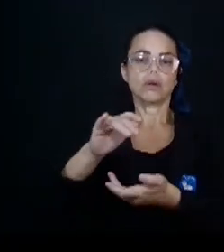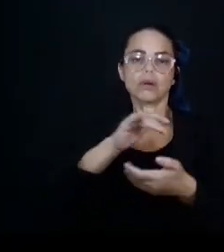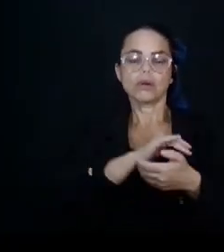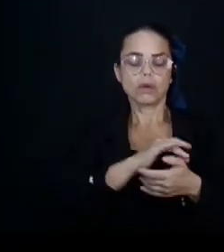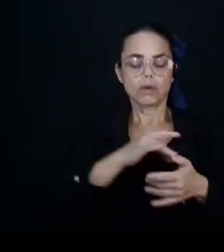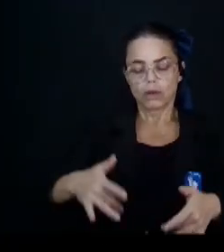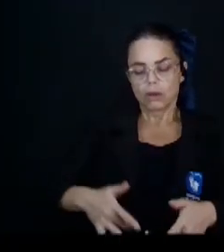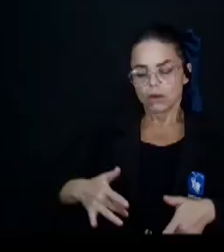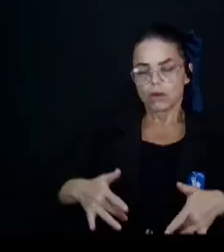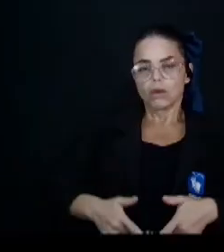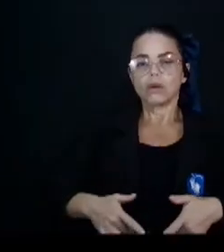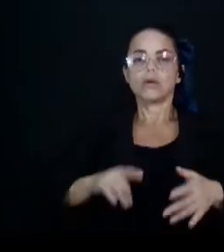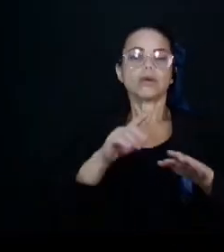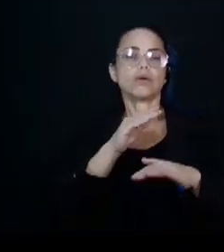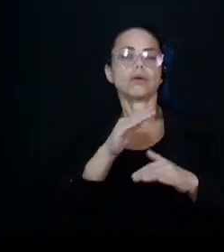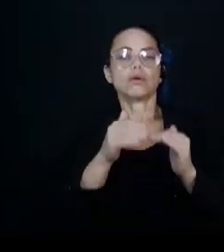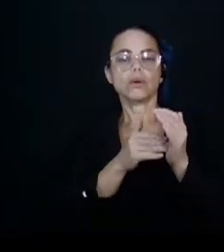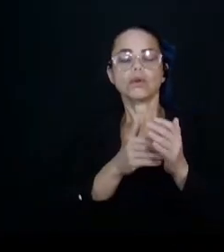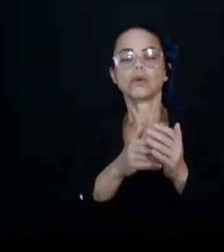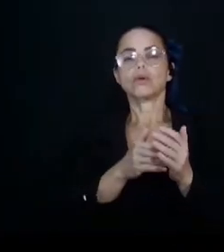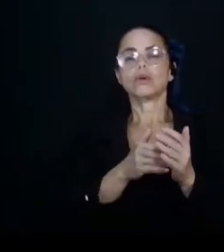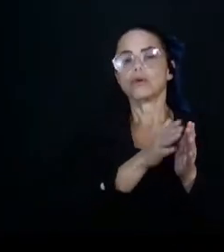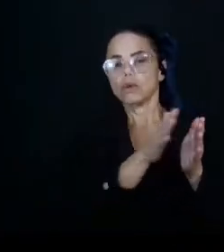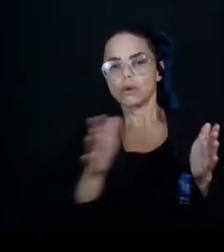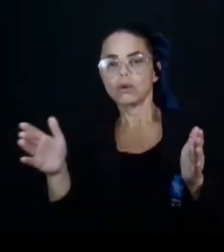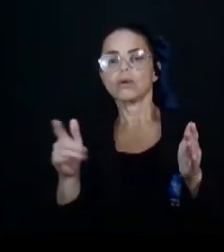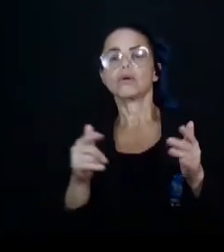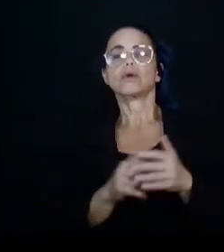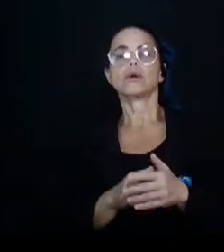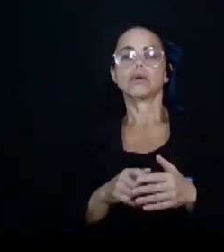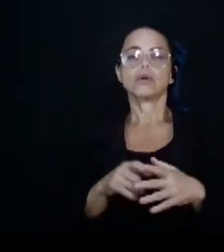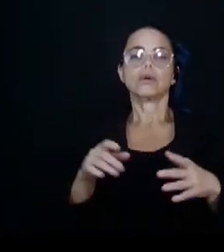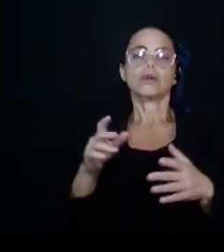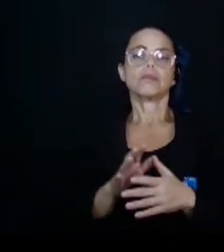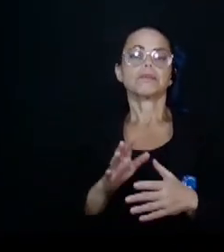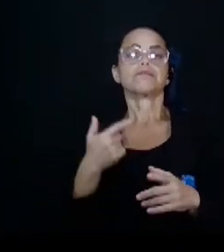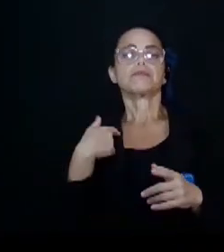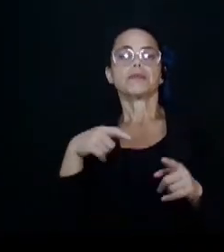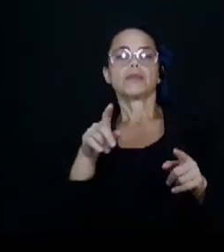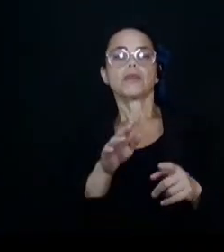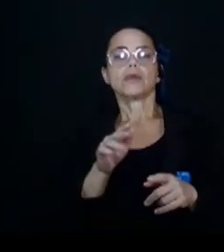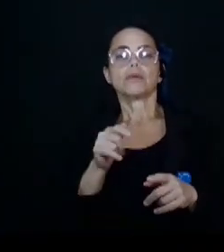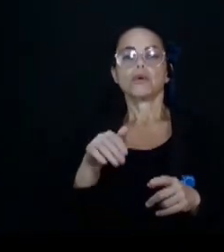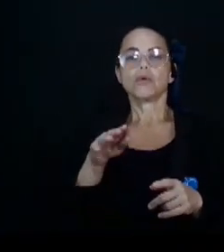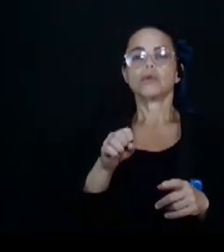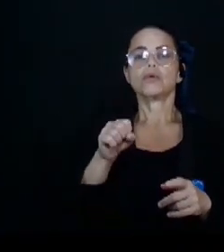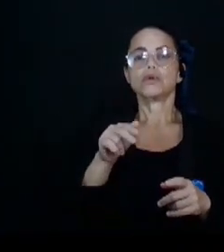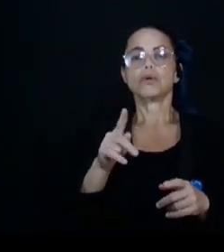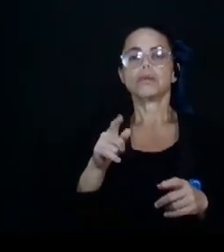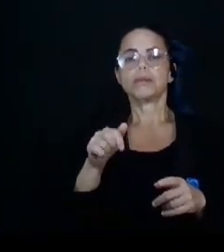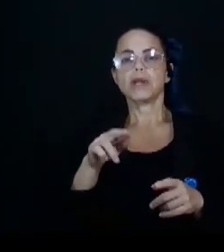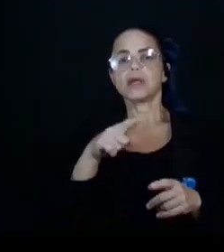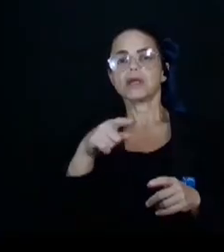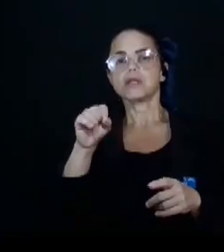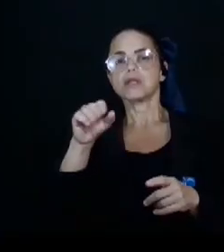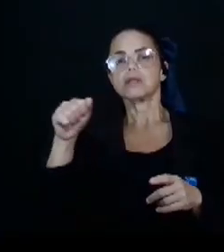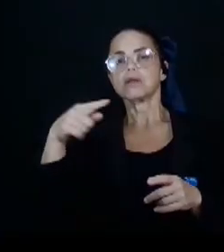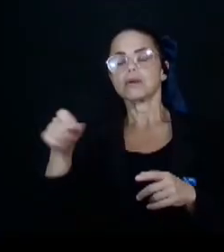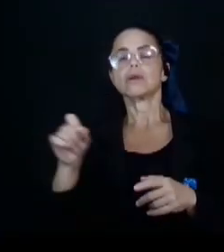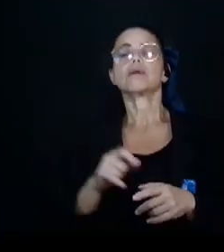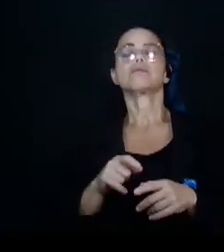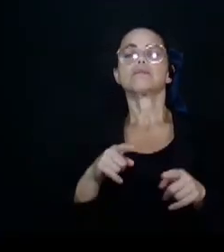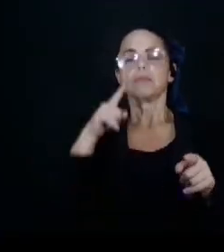cardíaco. E durante esse episódio de imunossupressão, a gente pode ter, sim, alguns riscos associados tanto